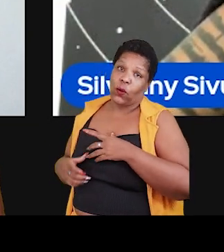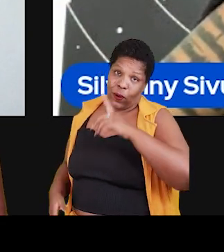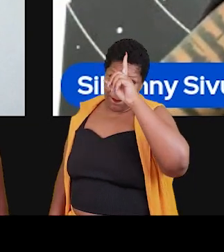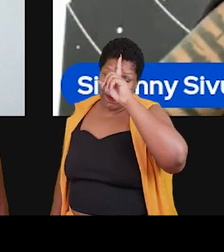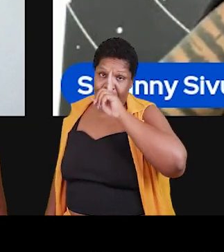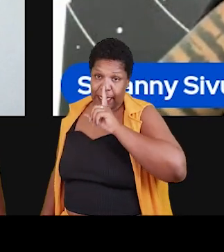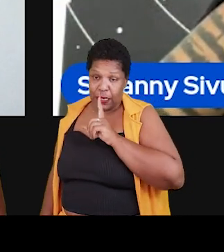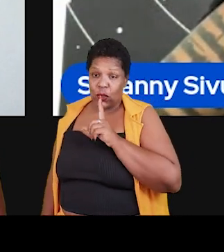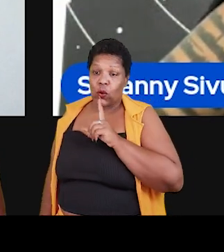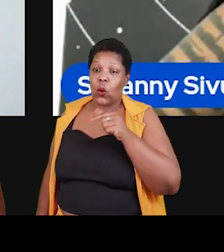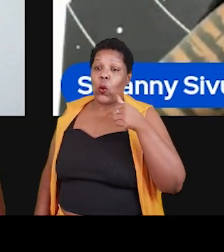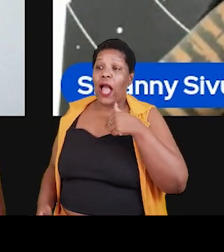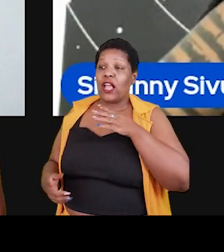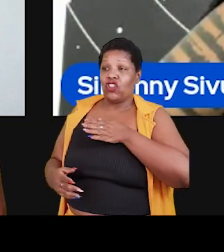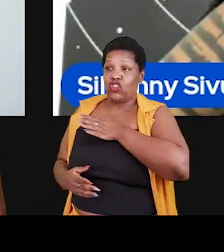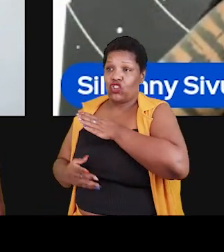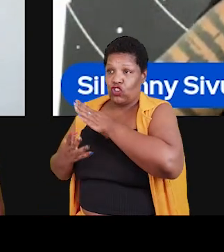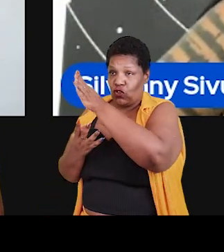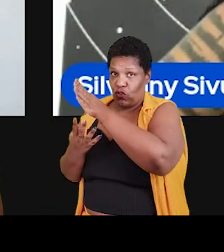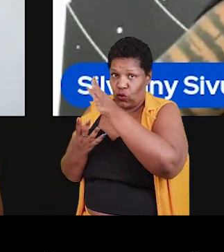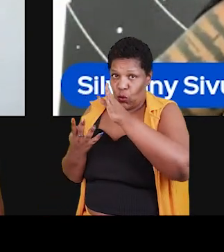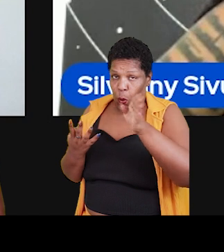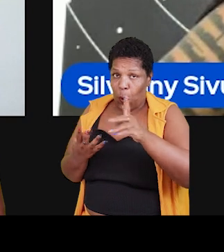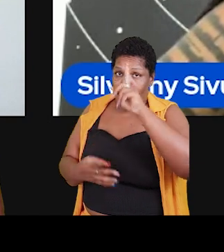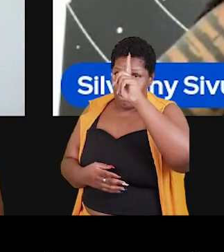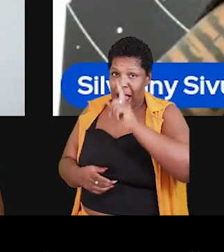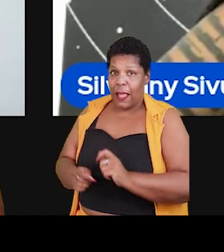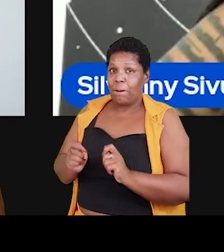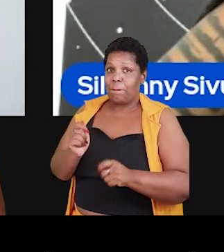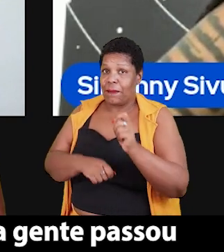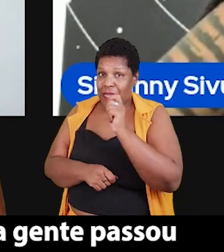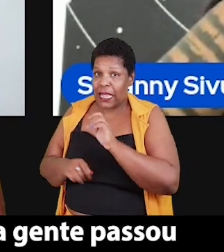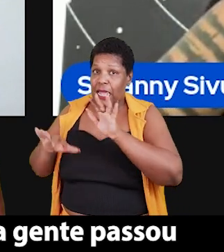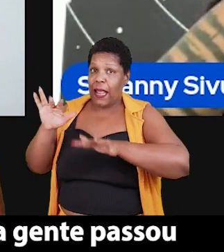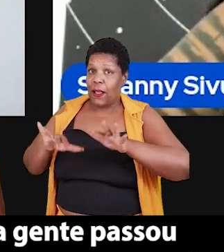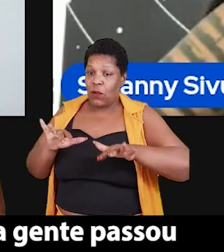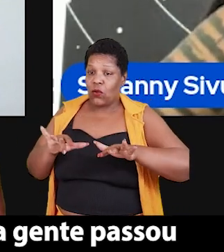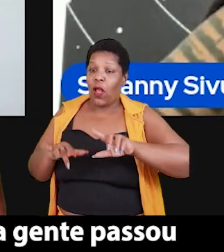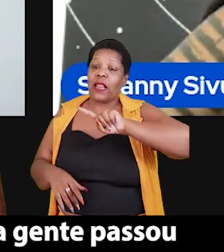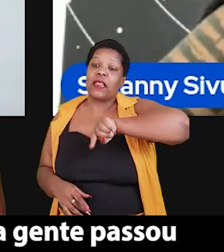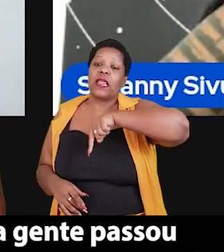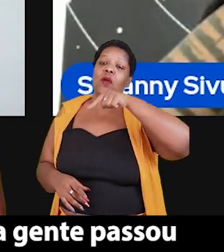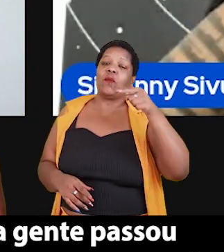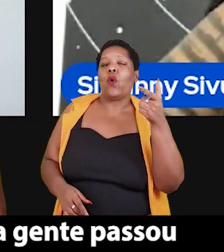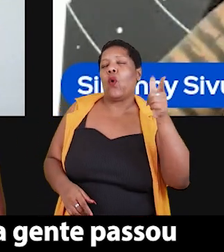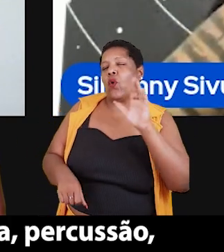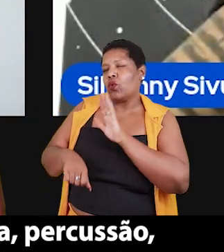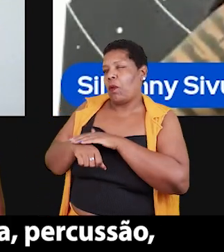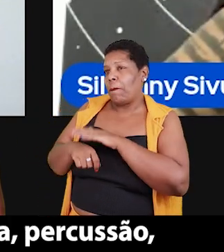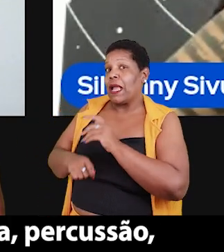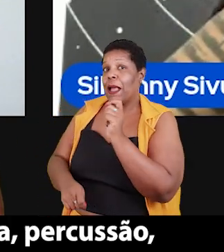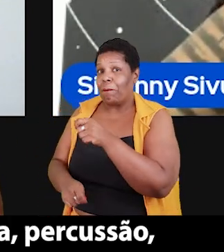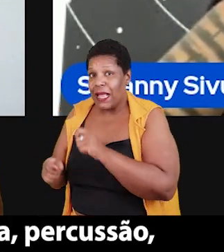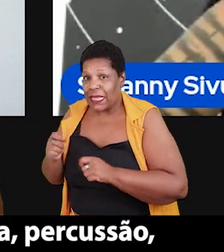amarelo, a tour amarelo, eu tocava batera e percussão. Depois a gente passou para um outro momento, que aí eu fiz